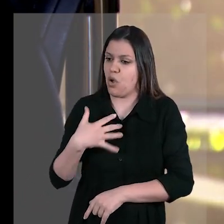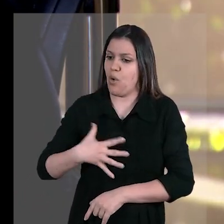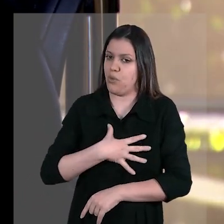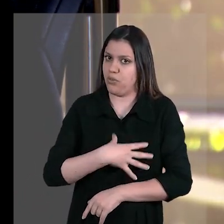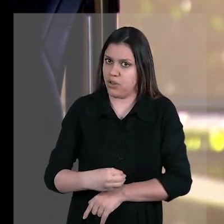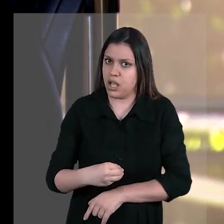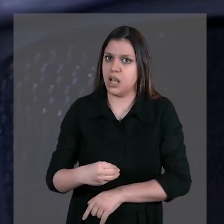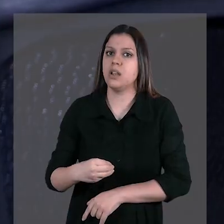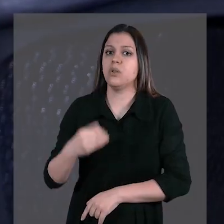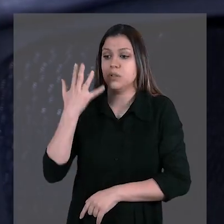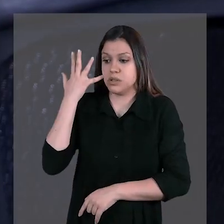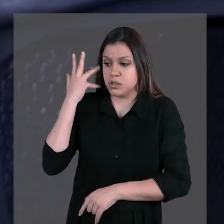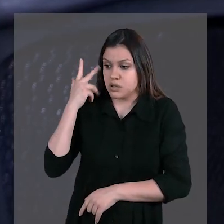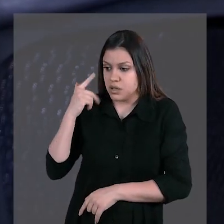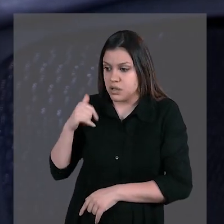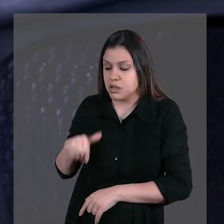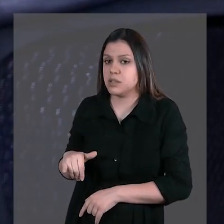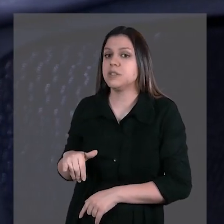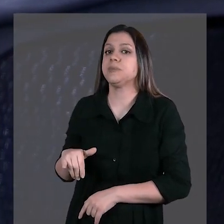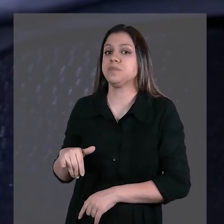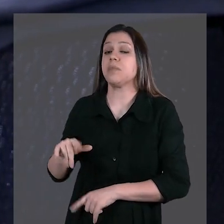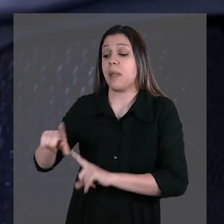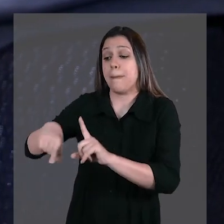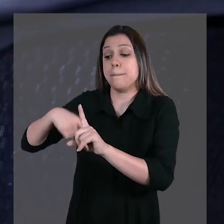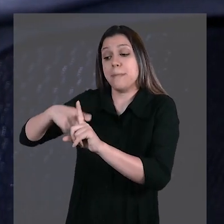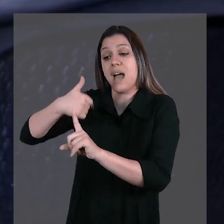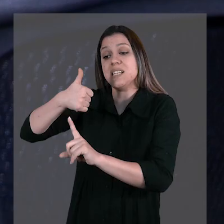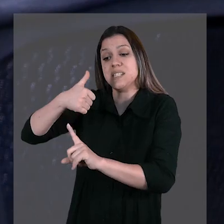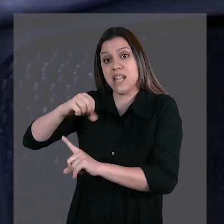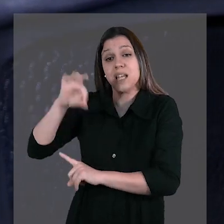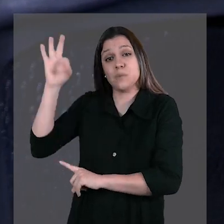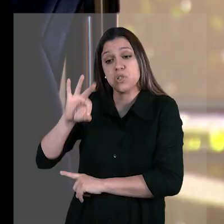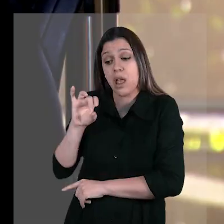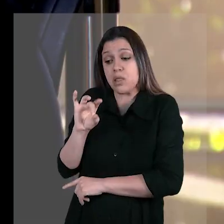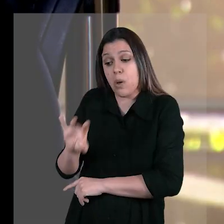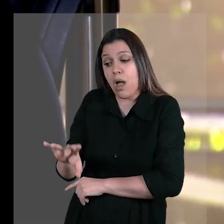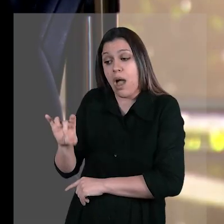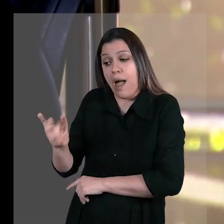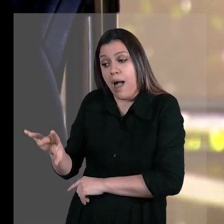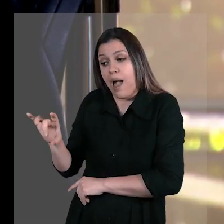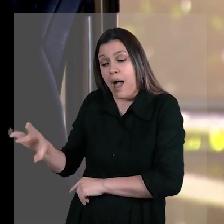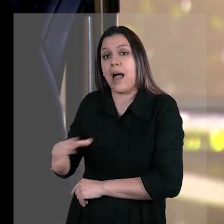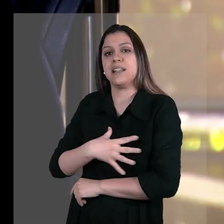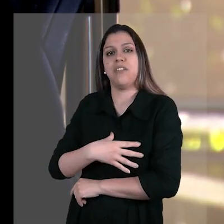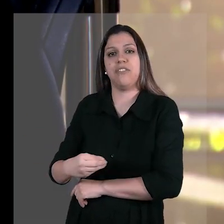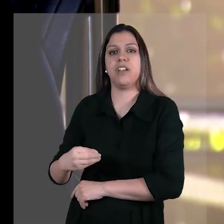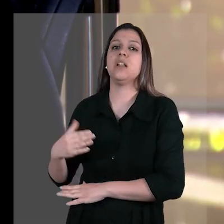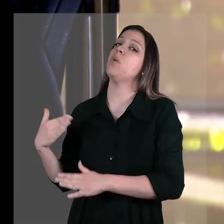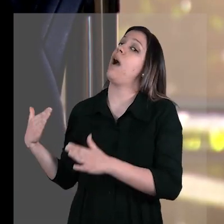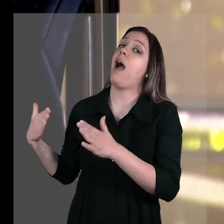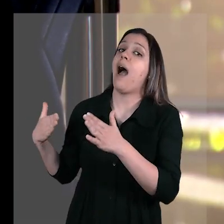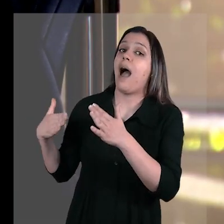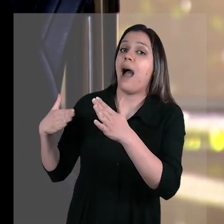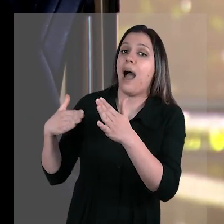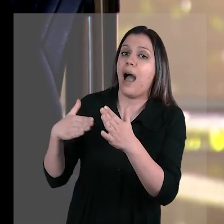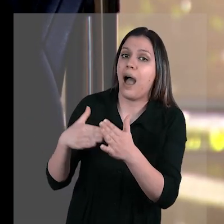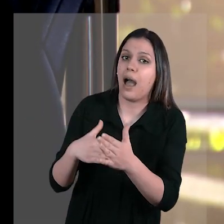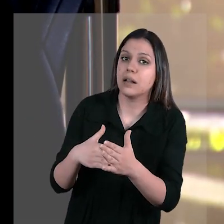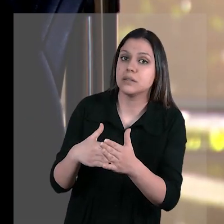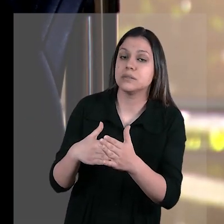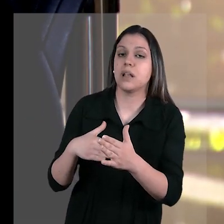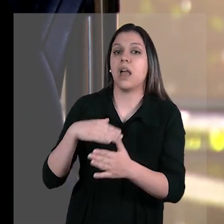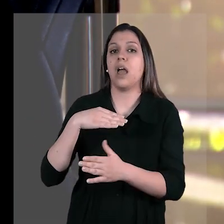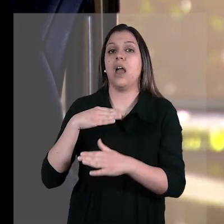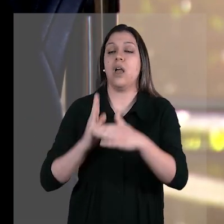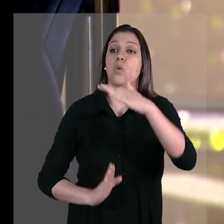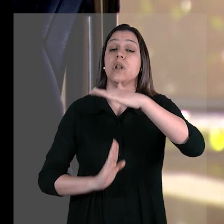vou receber mais 10% para cada filho. Até completar a maioridade, eu pressuponho. Isso, até o limite